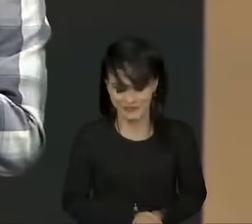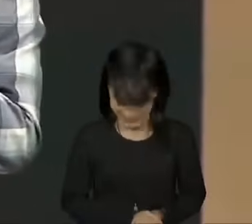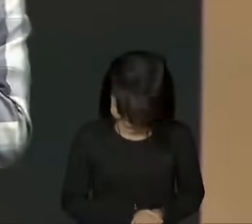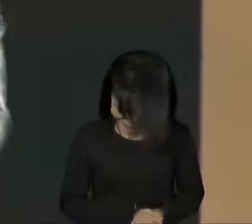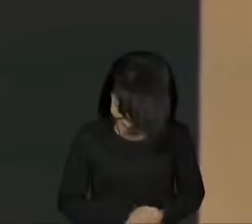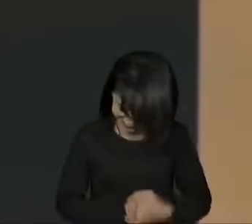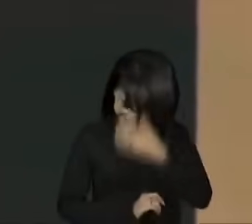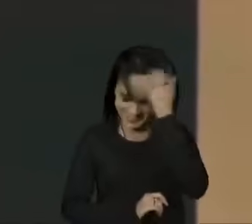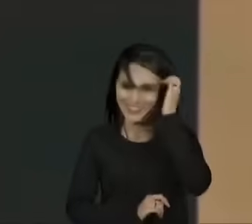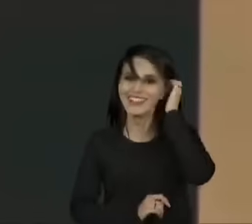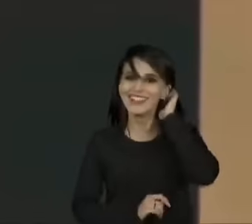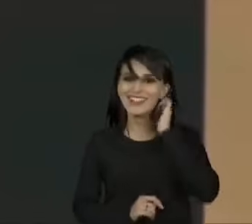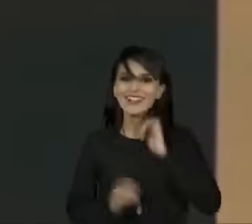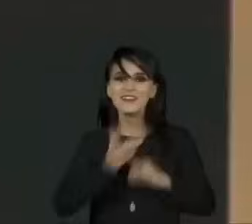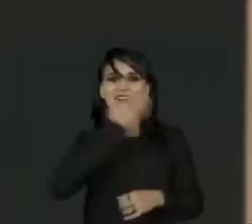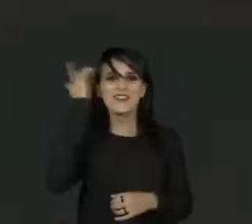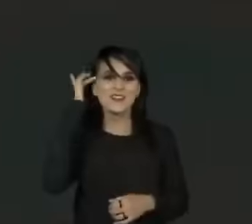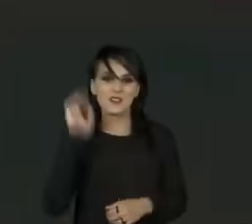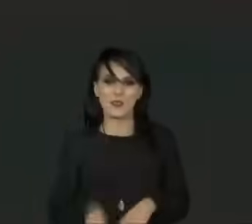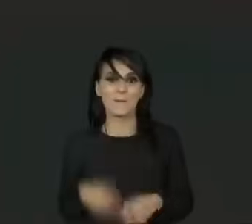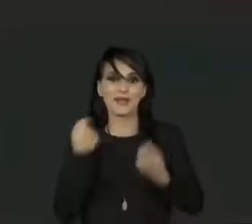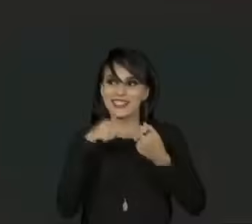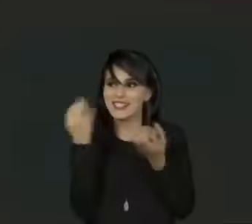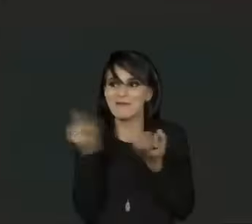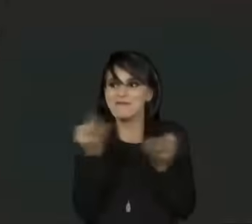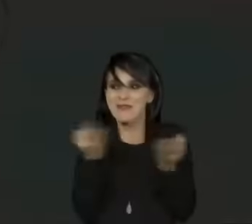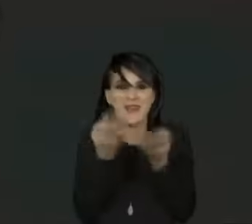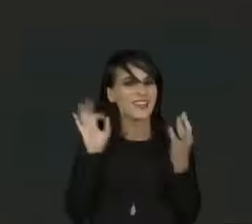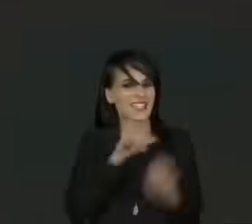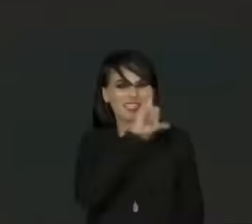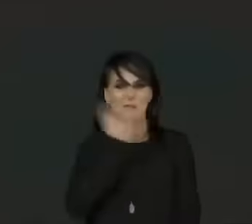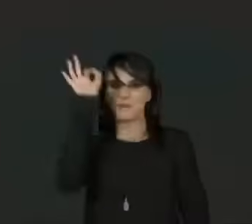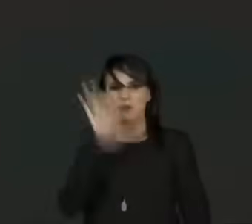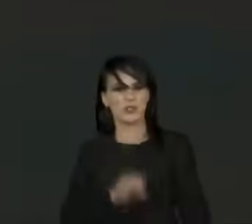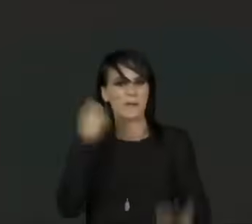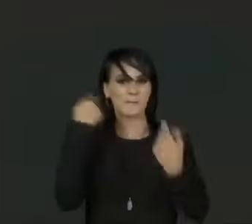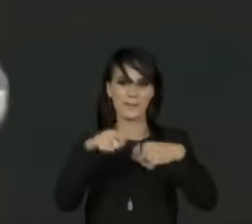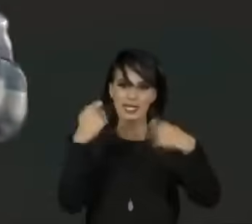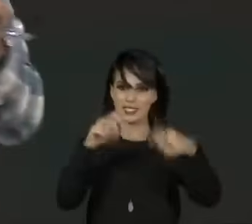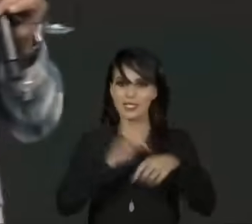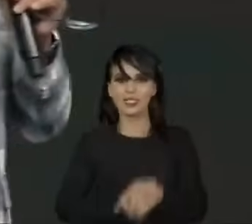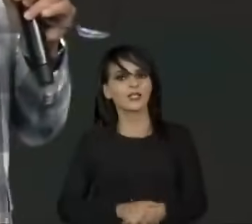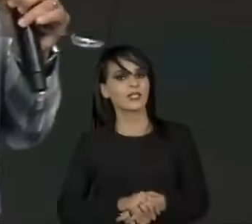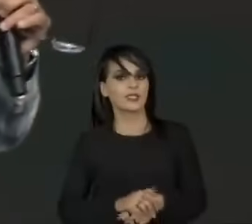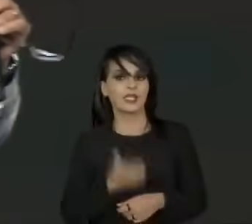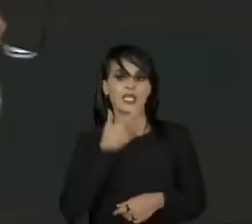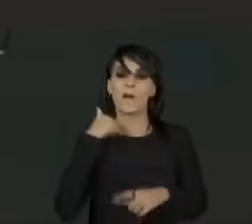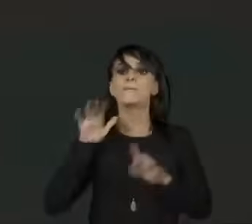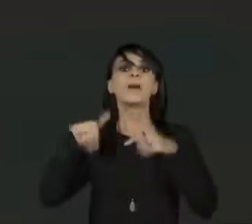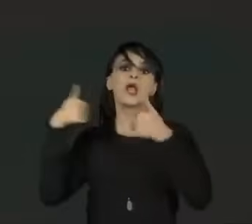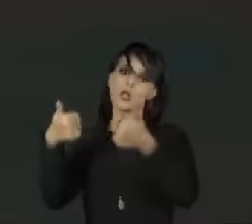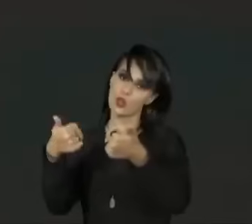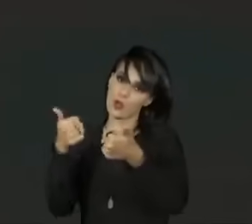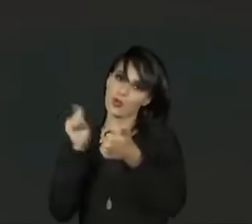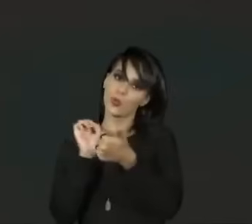aceito pessoas perfeccionista tudo tem que ser 100% tudo desejar fazer o melhor é uma coisa mas mas essa